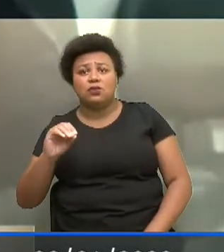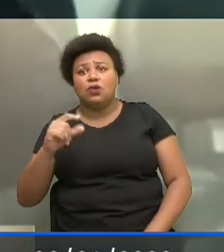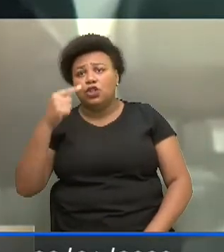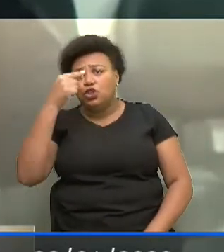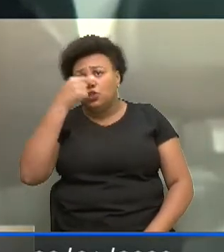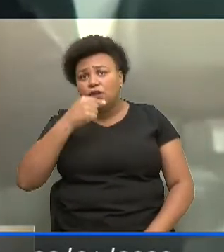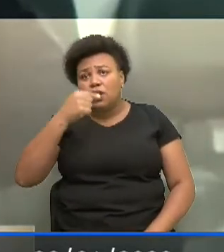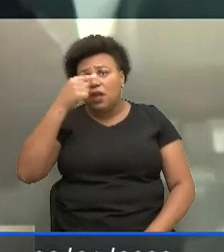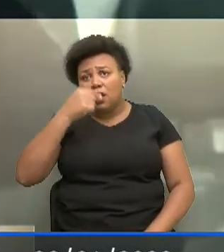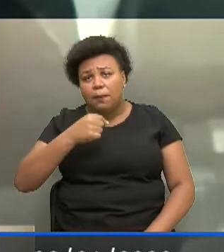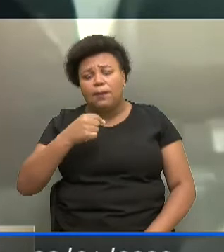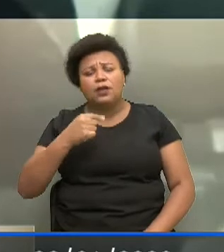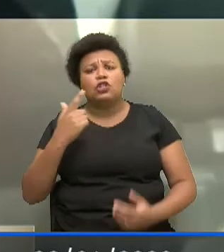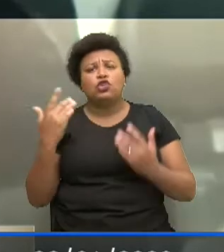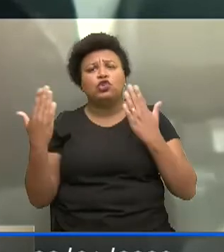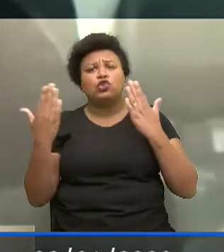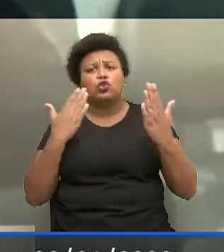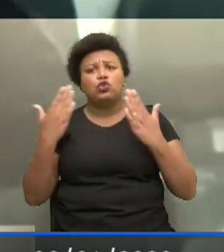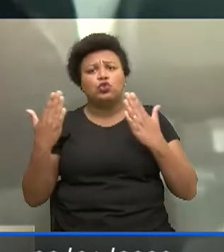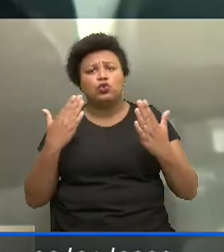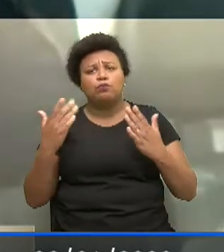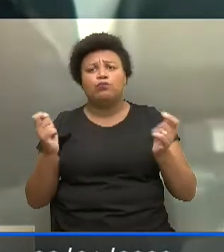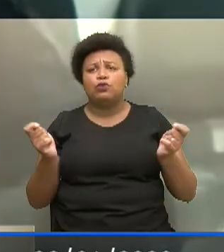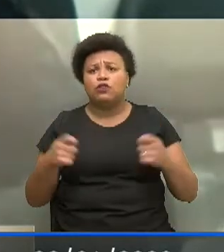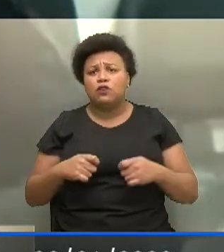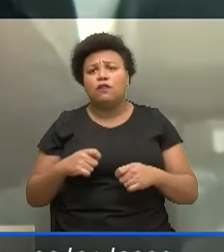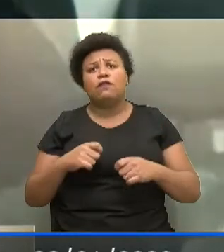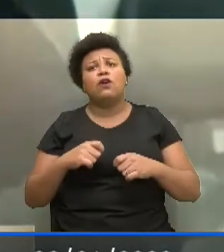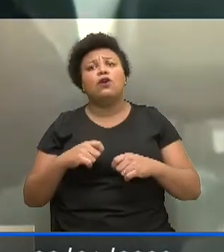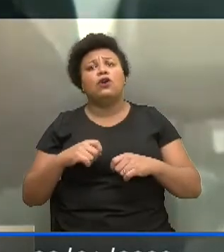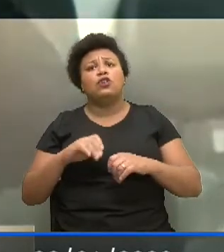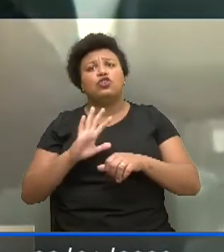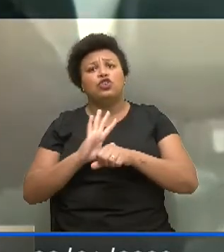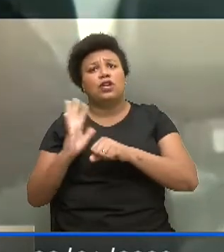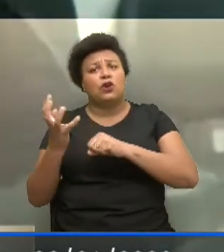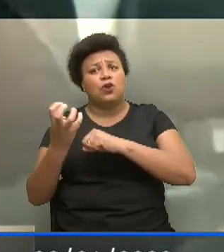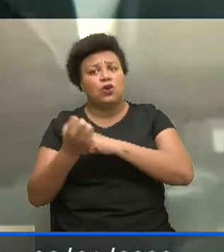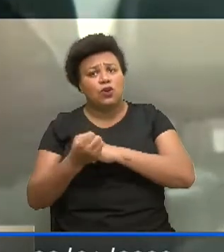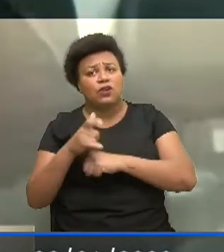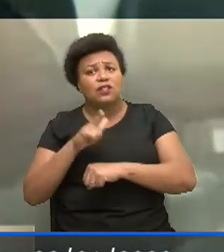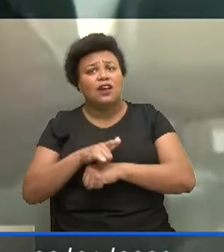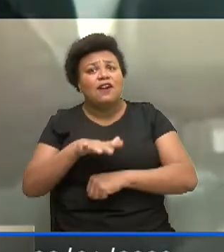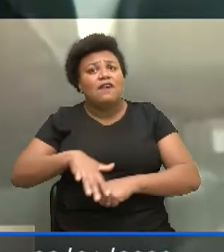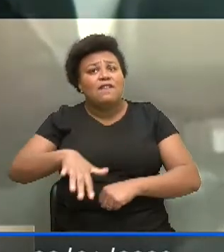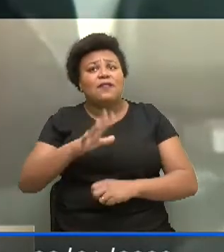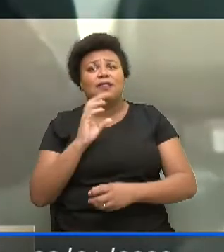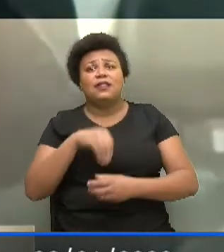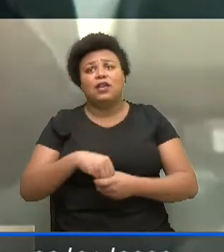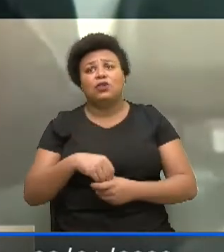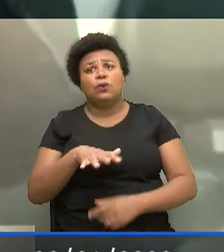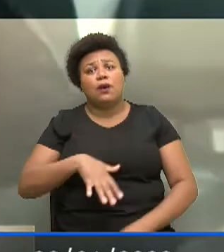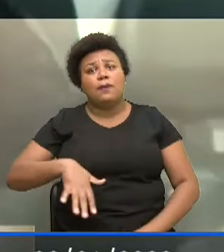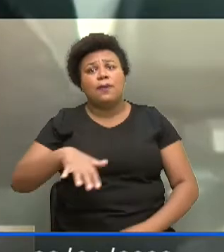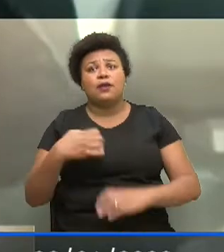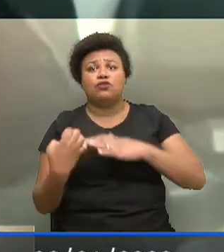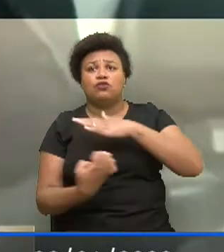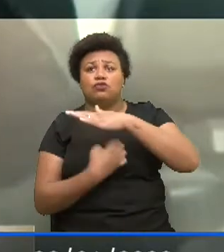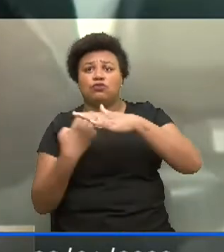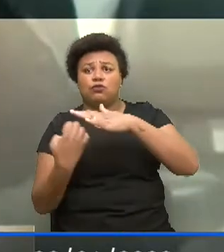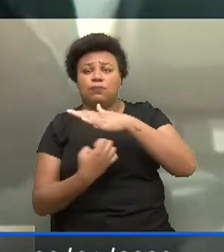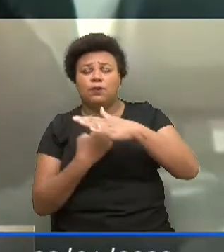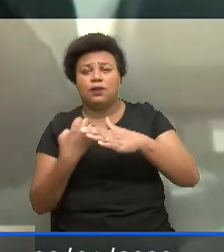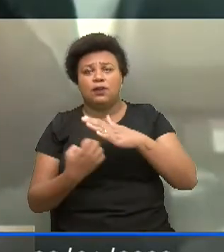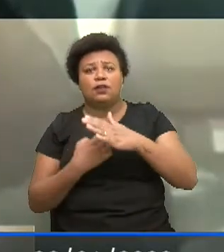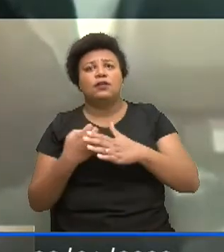né, suspeitos, possíveis suspeitos de COVID-19 dentro do ambiente de empresas de